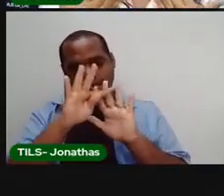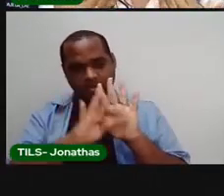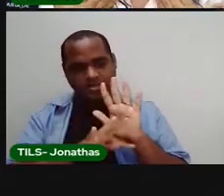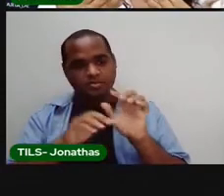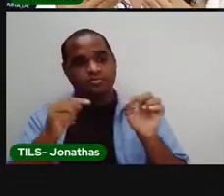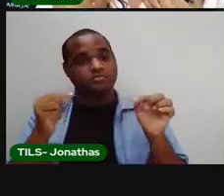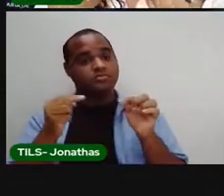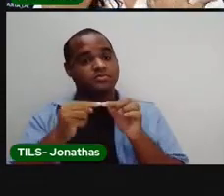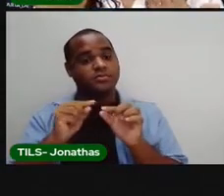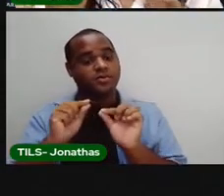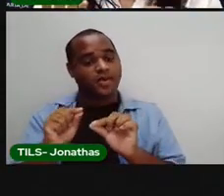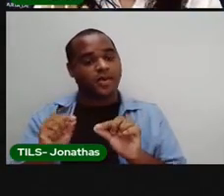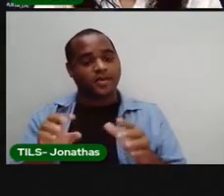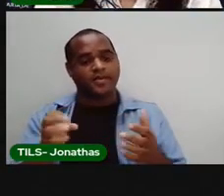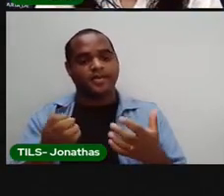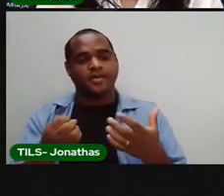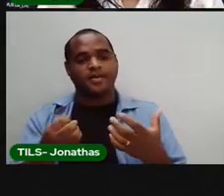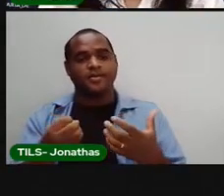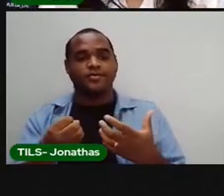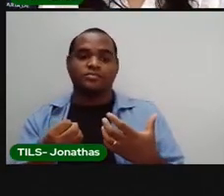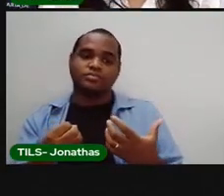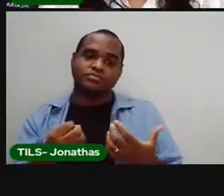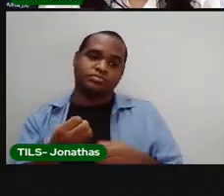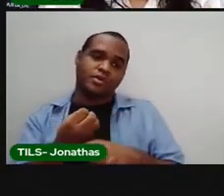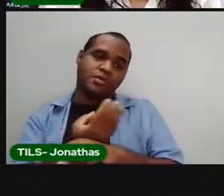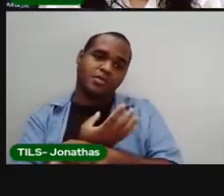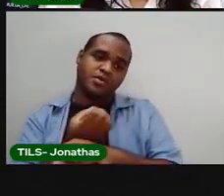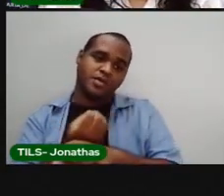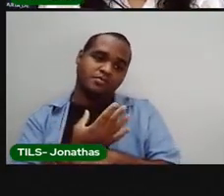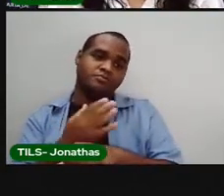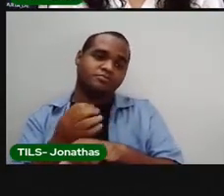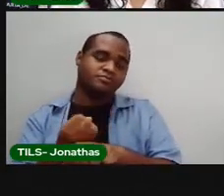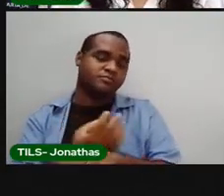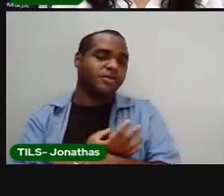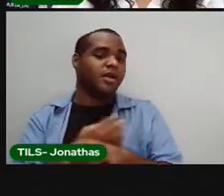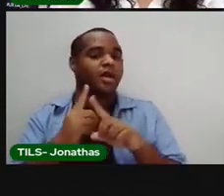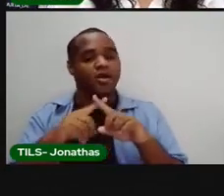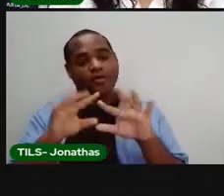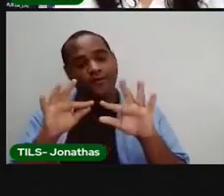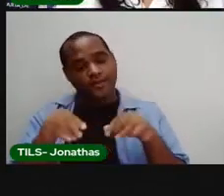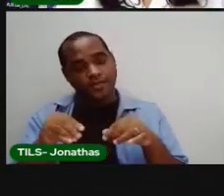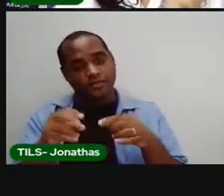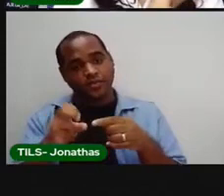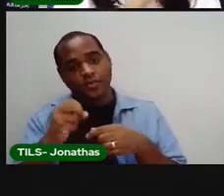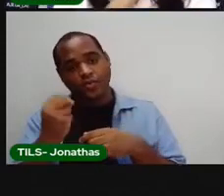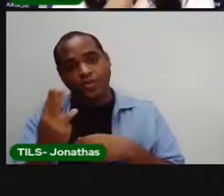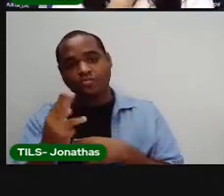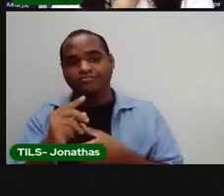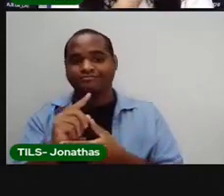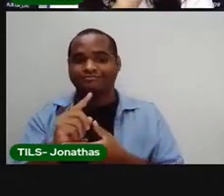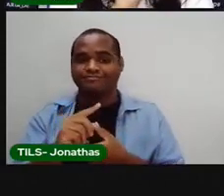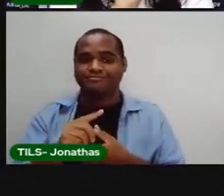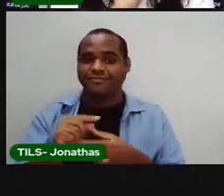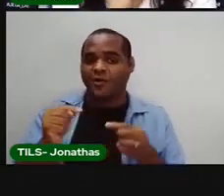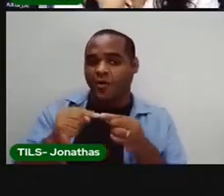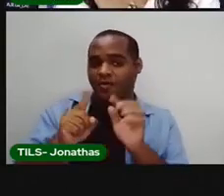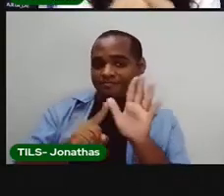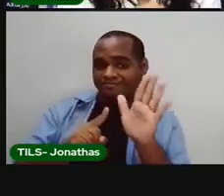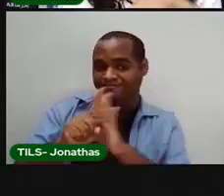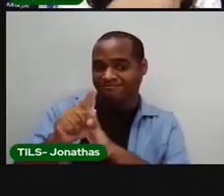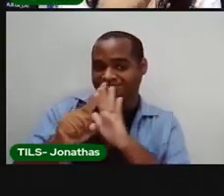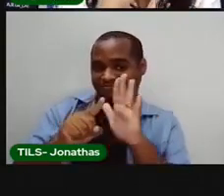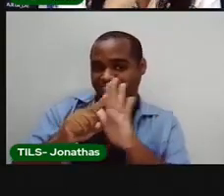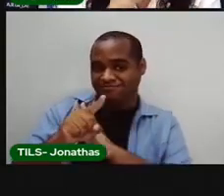quando está tendo uma emoção, quando está tendo um final, ou quando tem uma